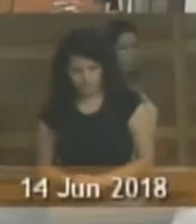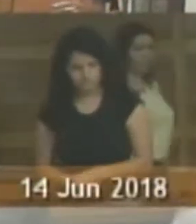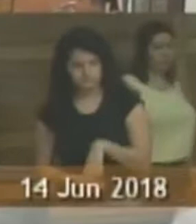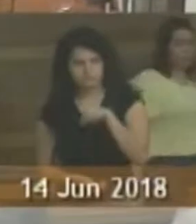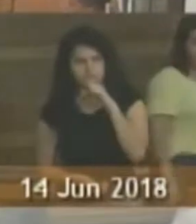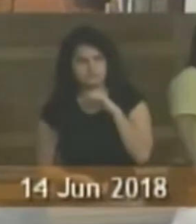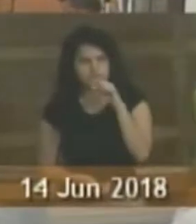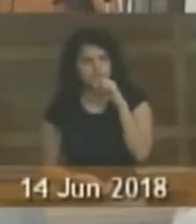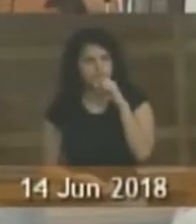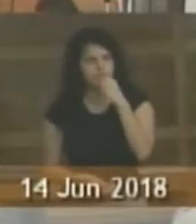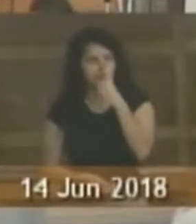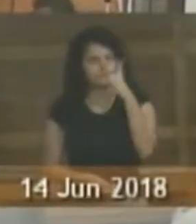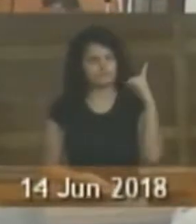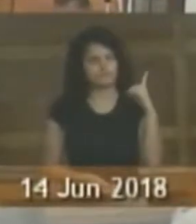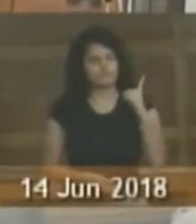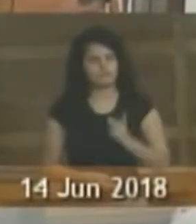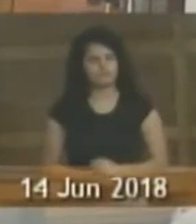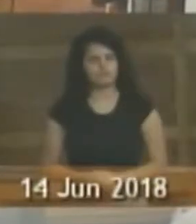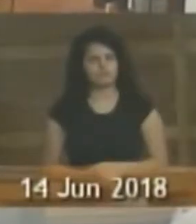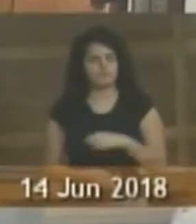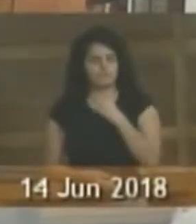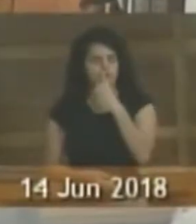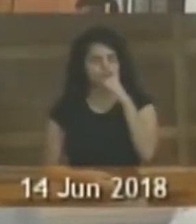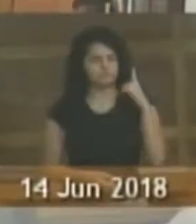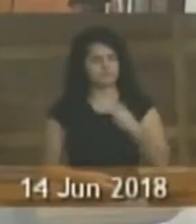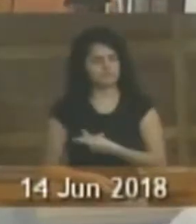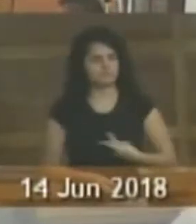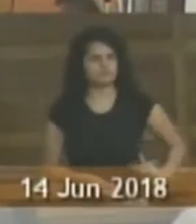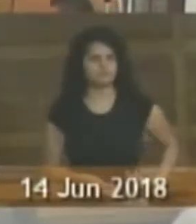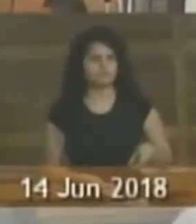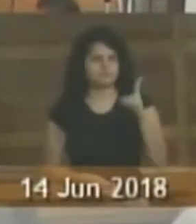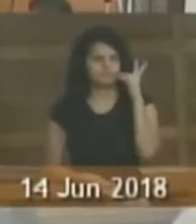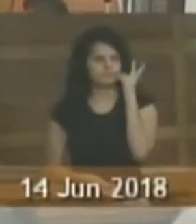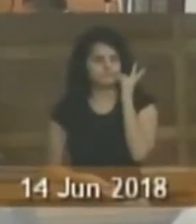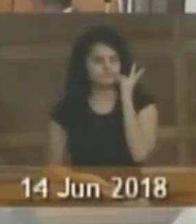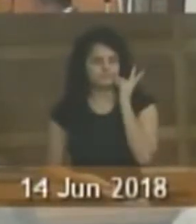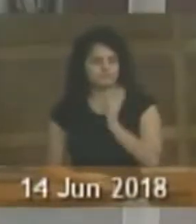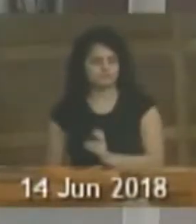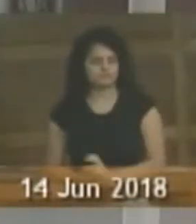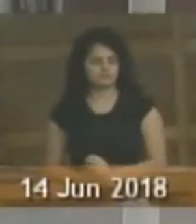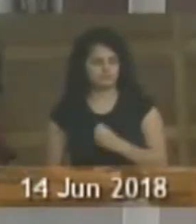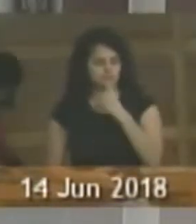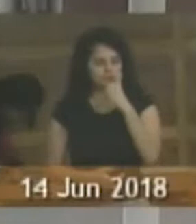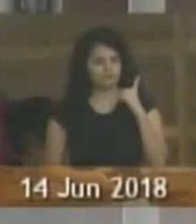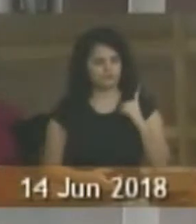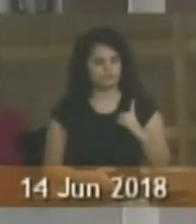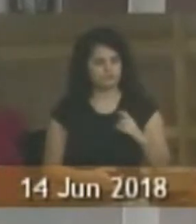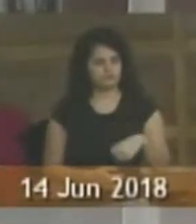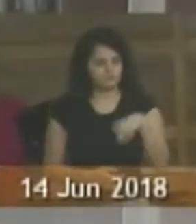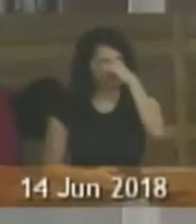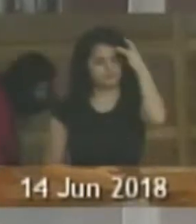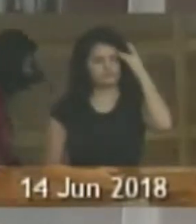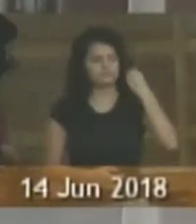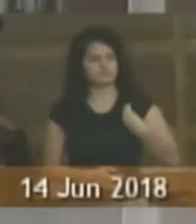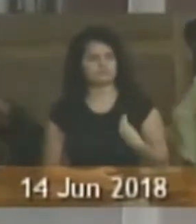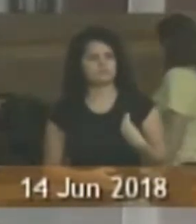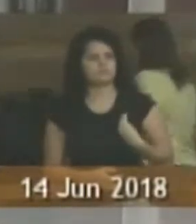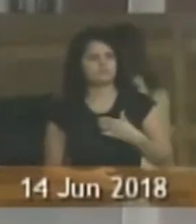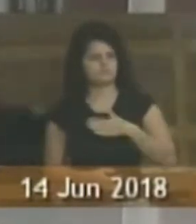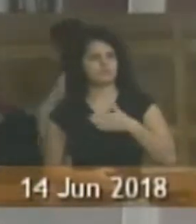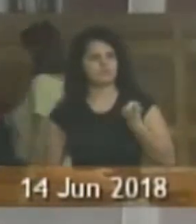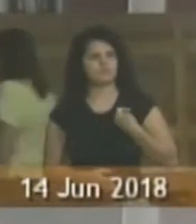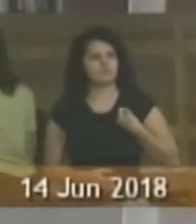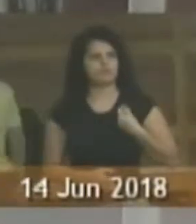Senhoras e senhores, muito bom dia. Bom dia, senhor presidente, bom dia, vereadores. Bom dia, comunidade que está aqui presente. Meu amigo Gessé está